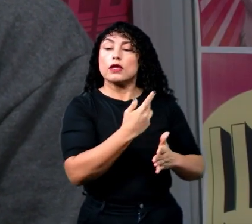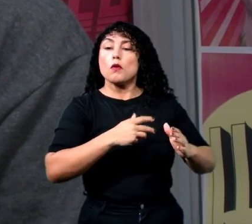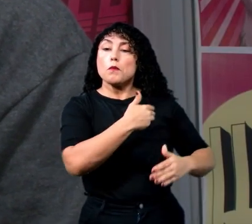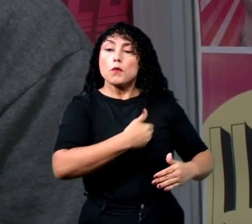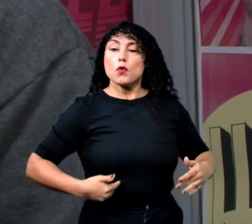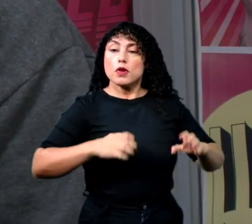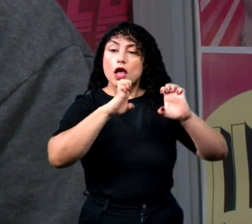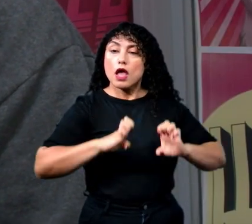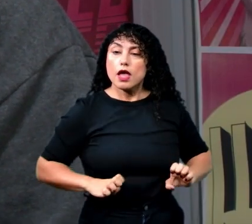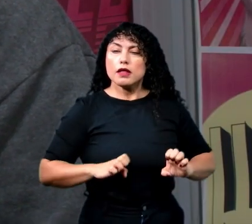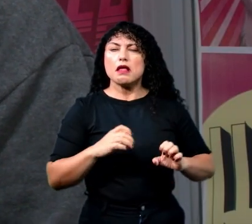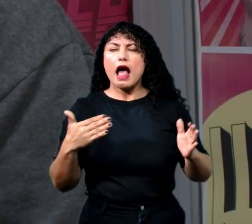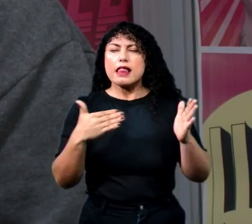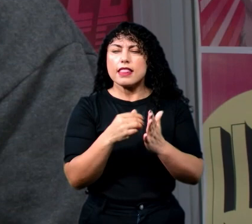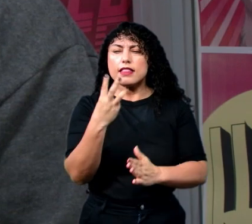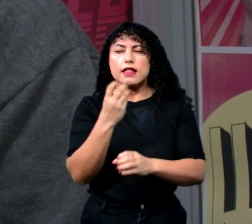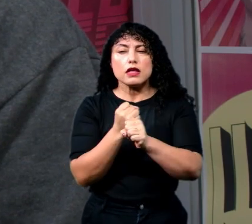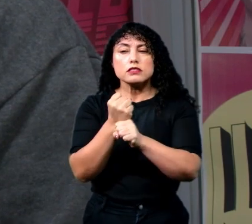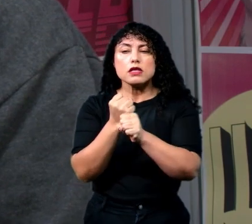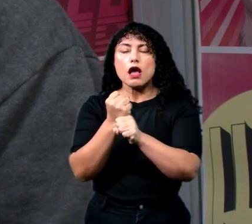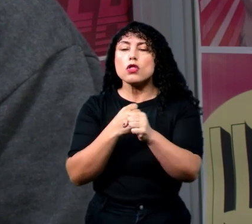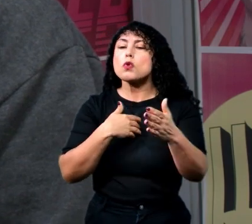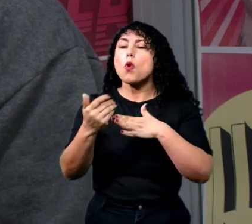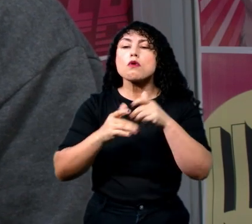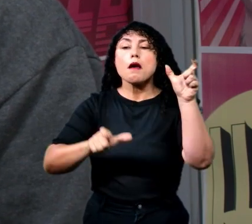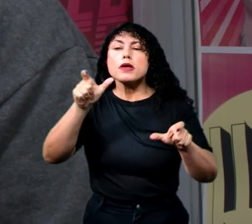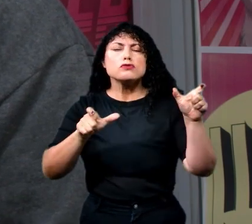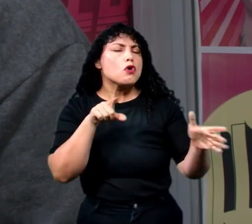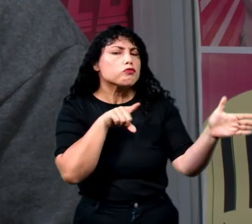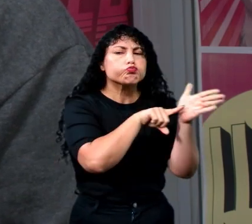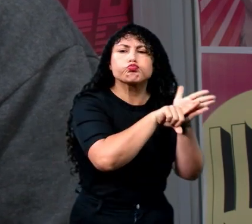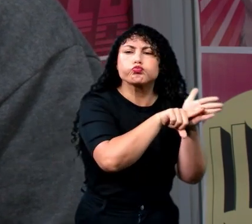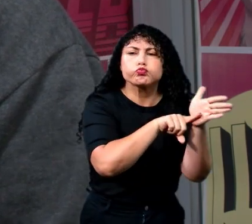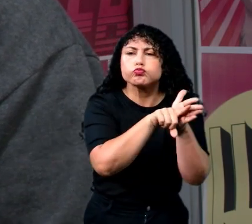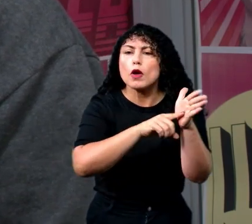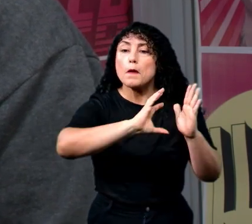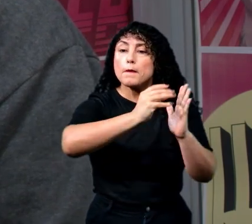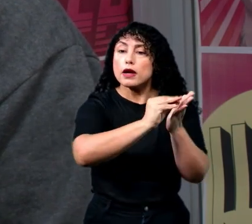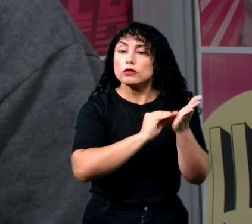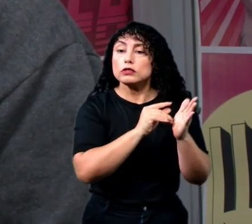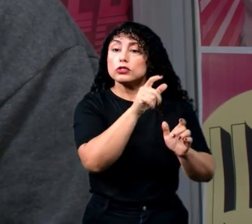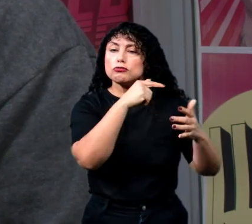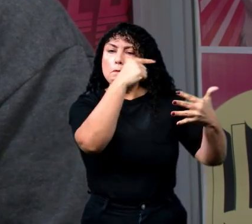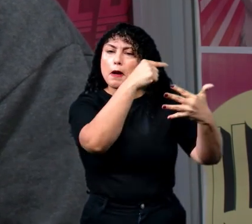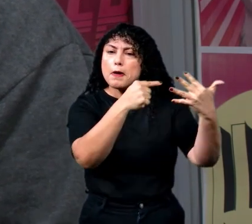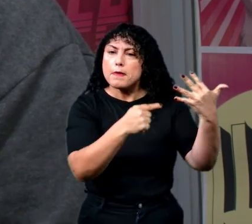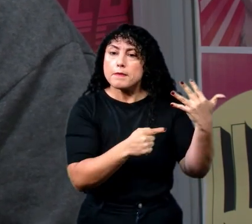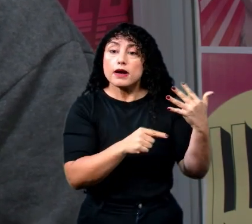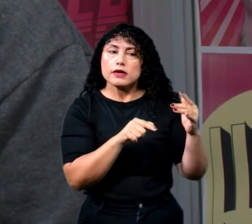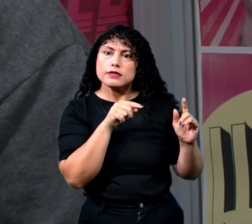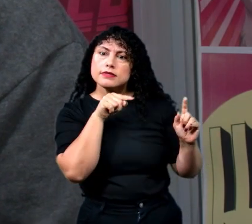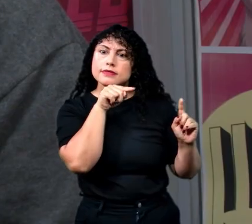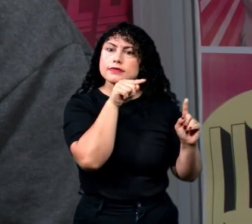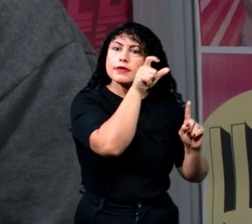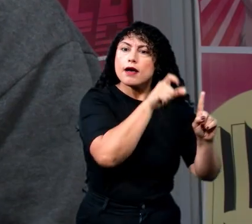e por até 3 anos, onde qualquer cidadão pode consultar nesse banco de sanções se aquele servidor